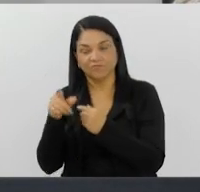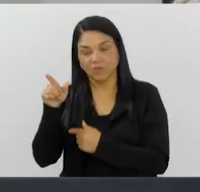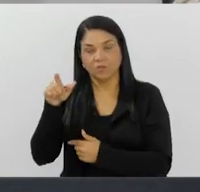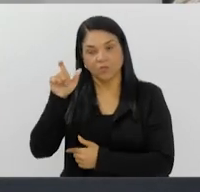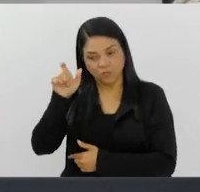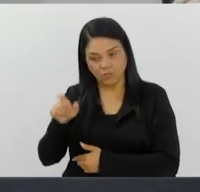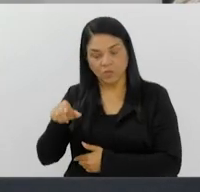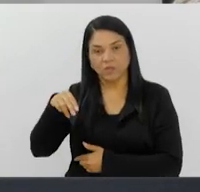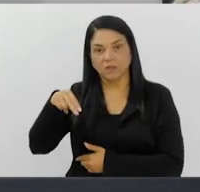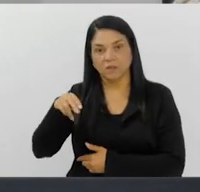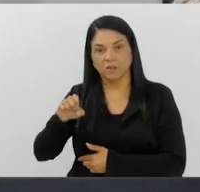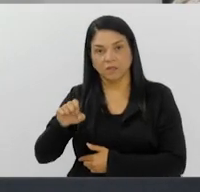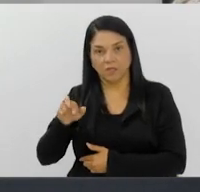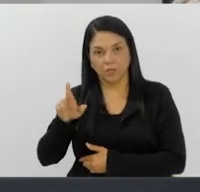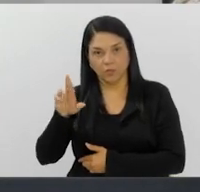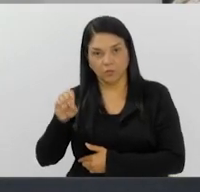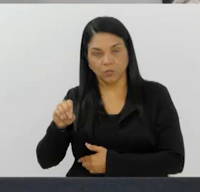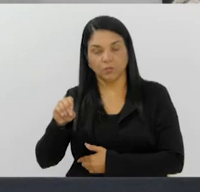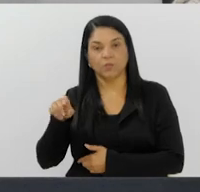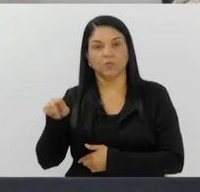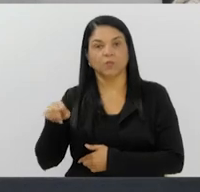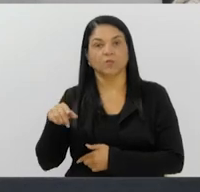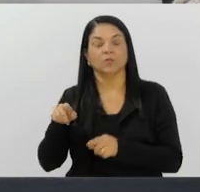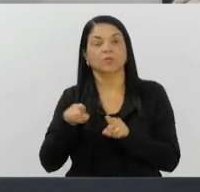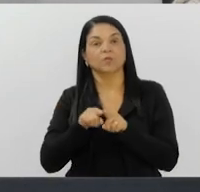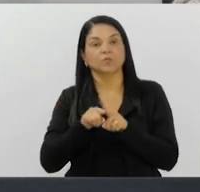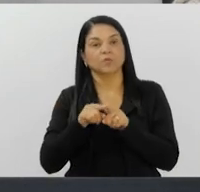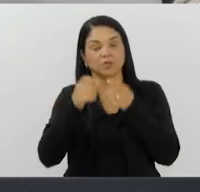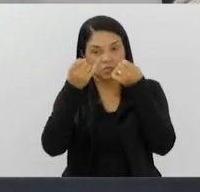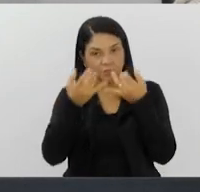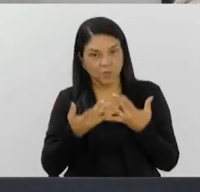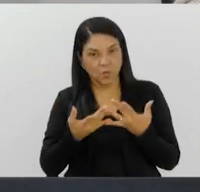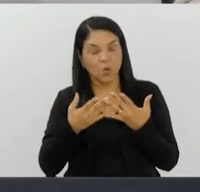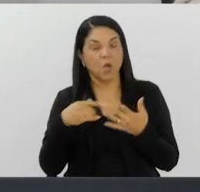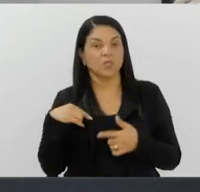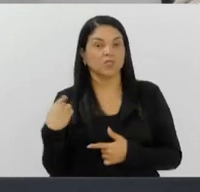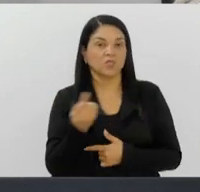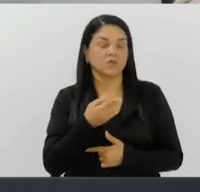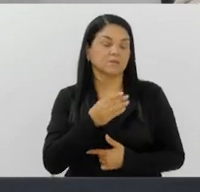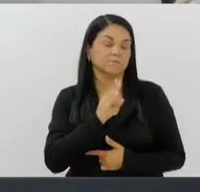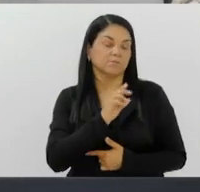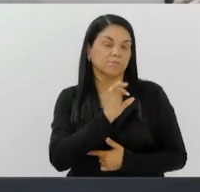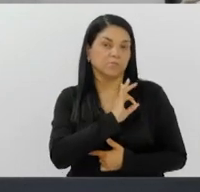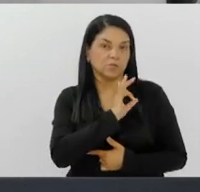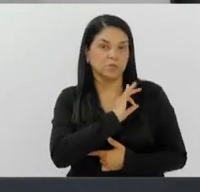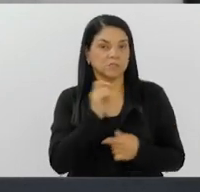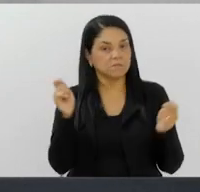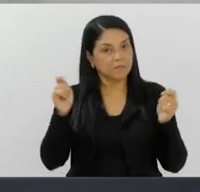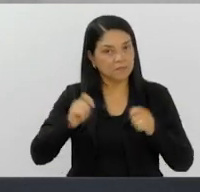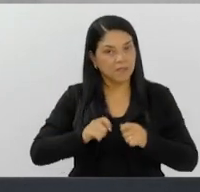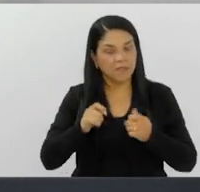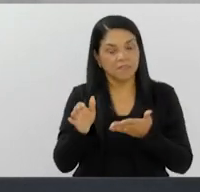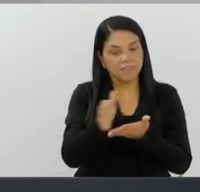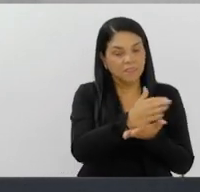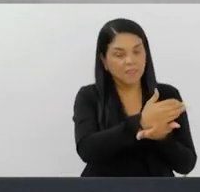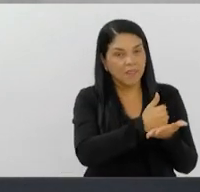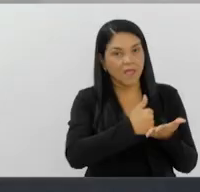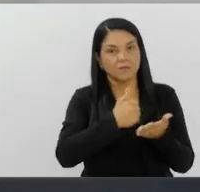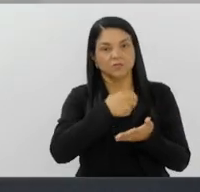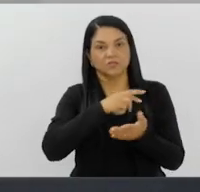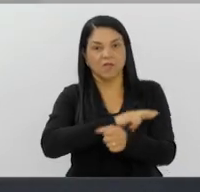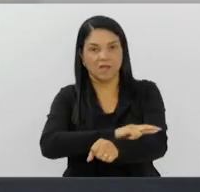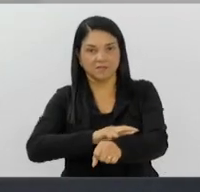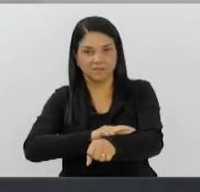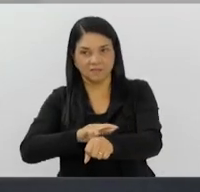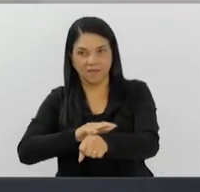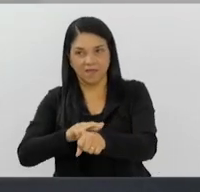trouxe acho que a nossa Polícia Militar poderia eh tentar viabilizar o levantamento dos dados raciais porque isso